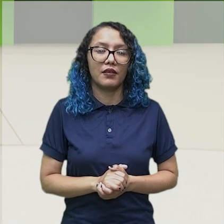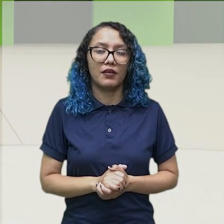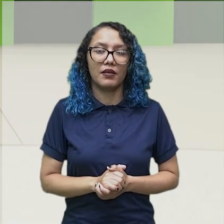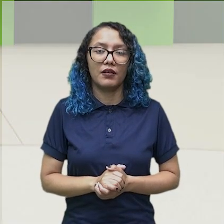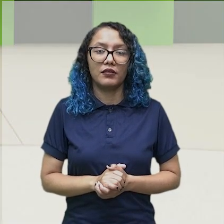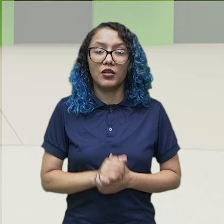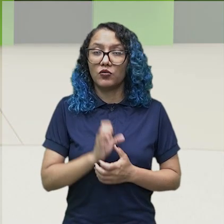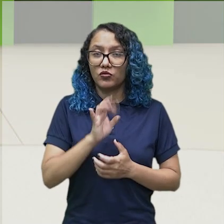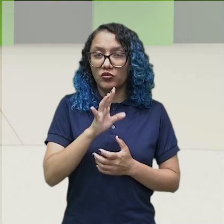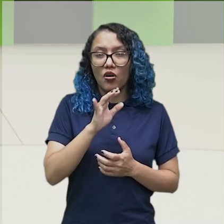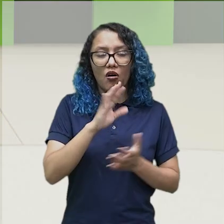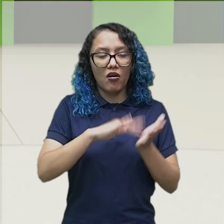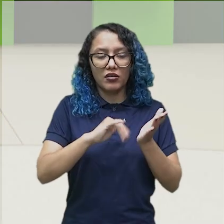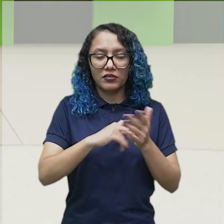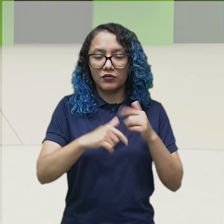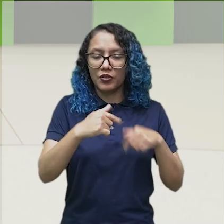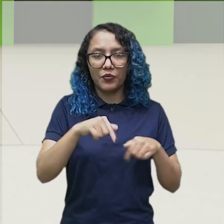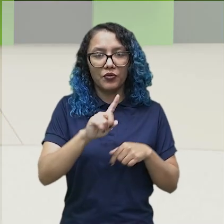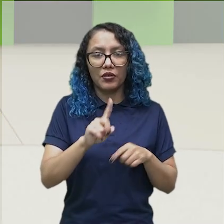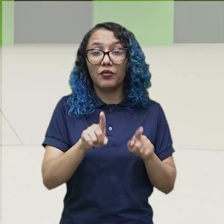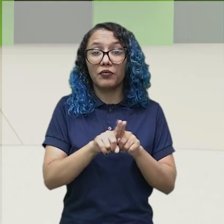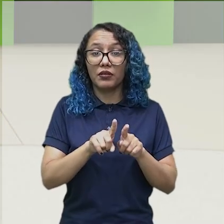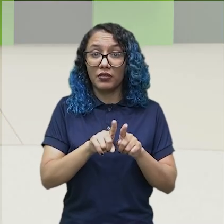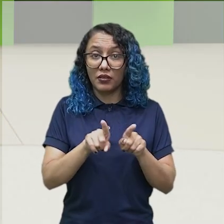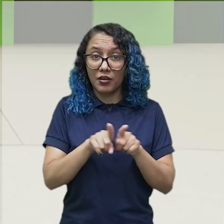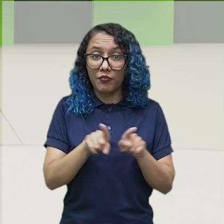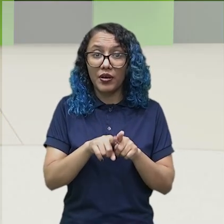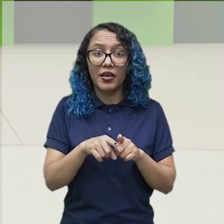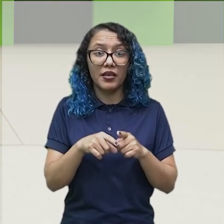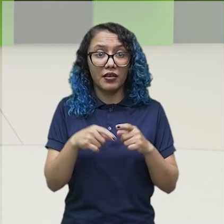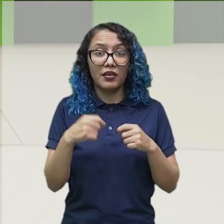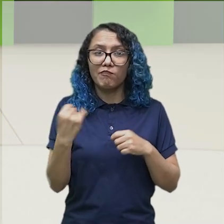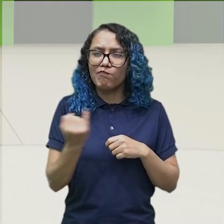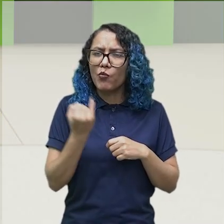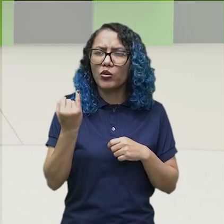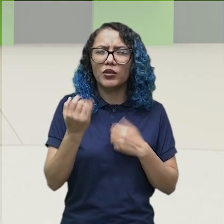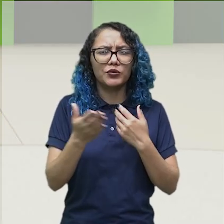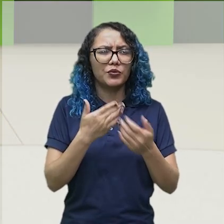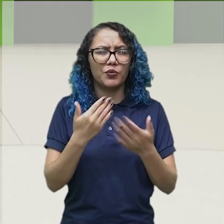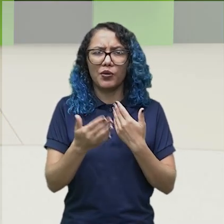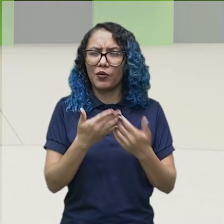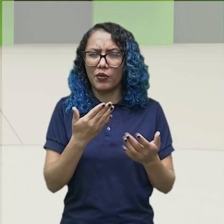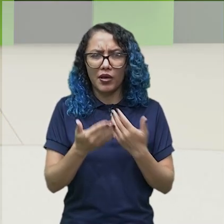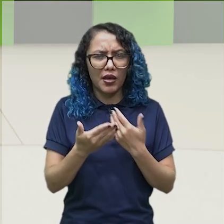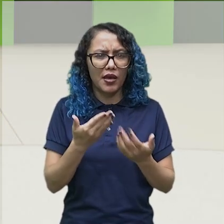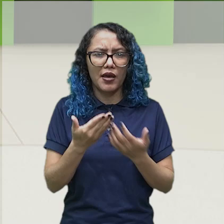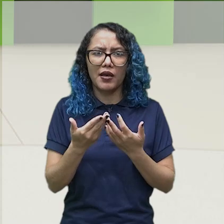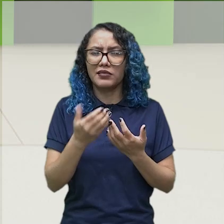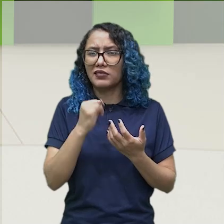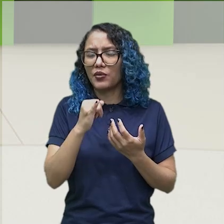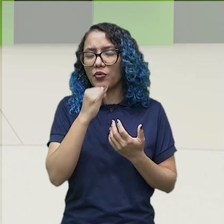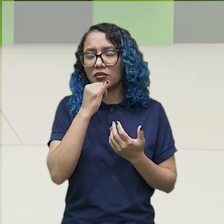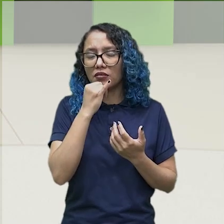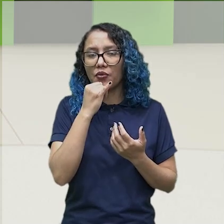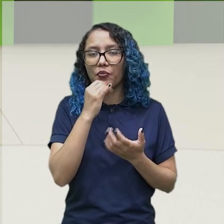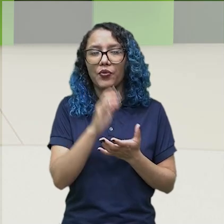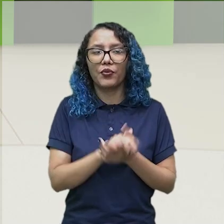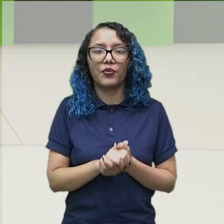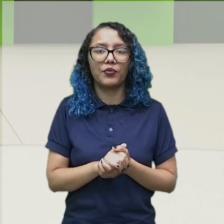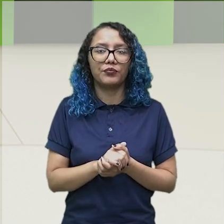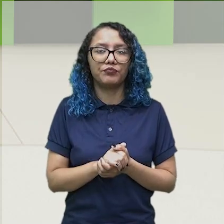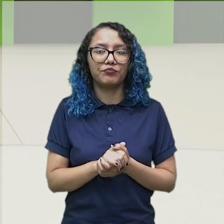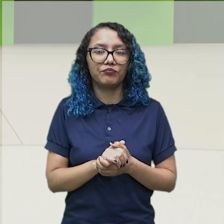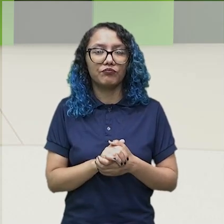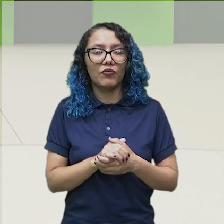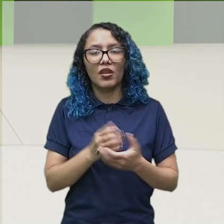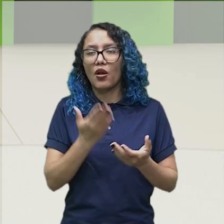resíduos, no caso, né? Os resíduos químicos. Mas a leitura de rótulos é importante em qualquer situação. Se a gente sabe ler um rótulo lá de